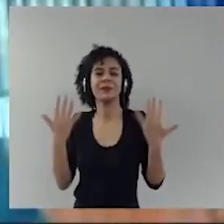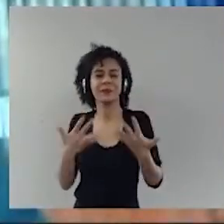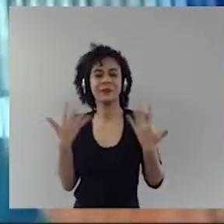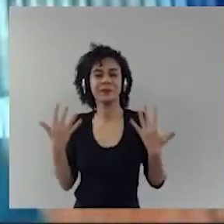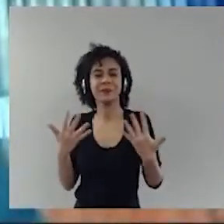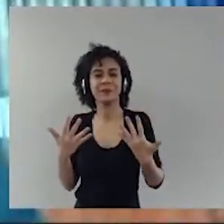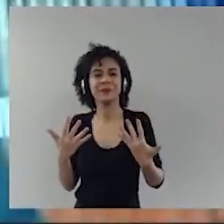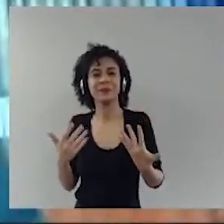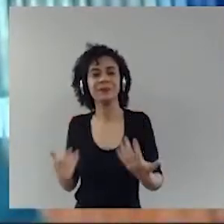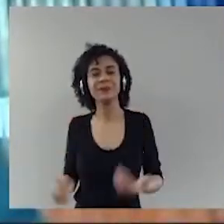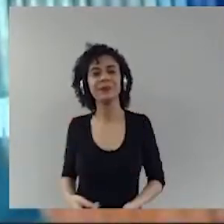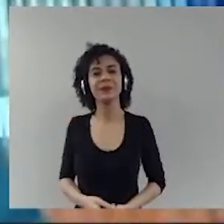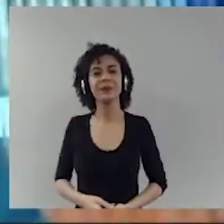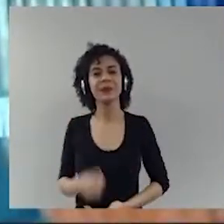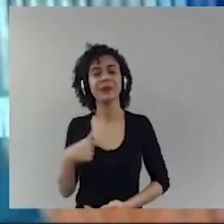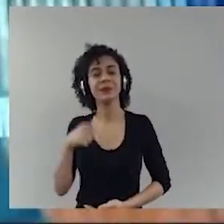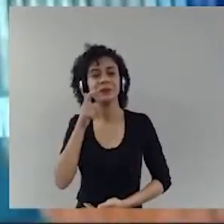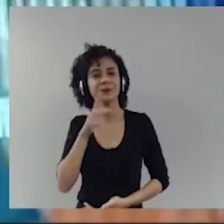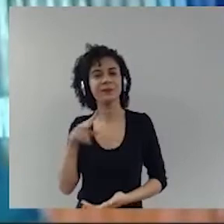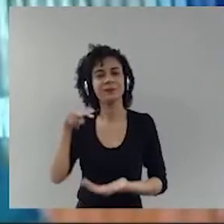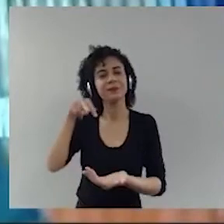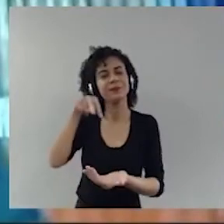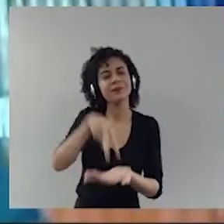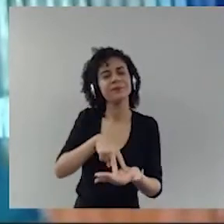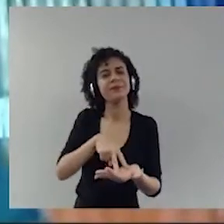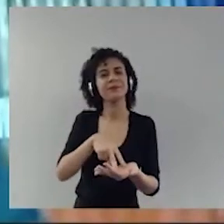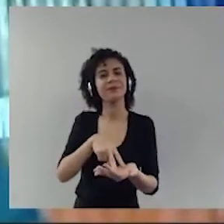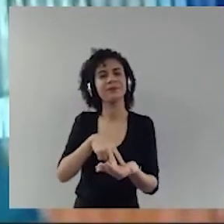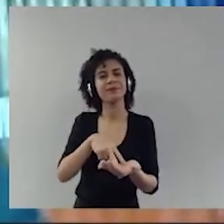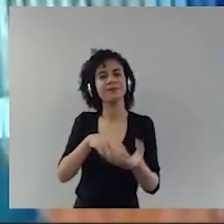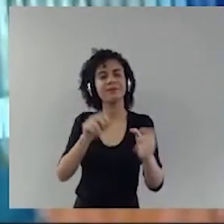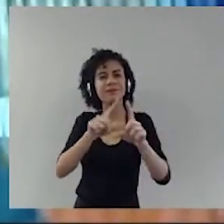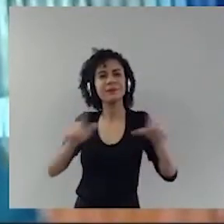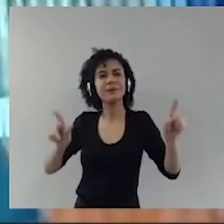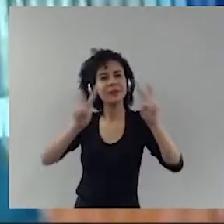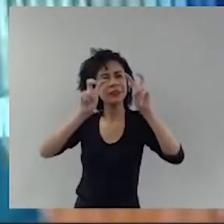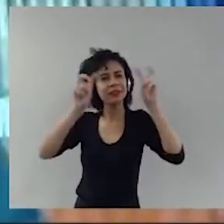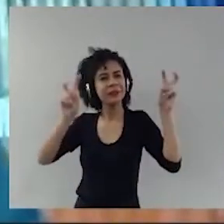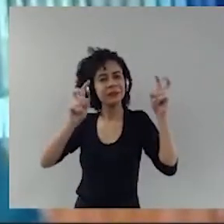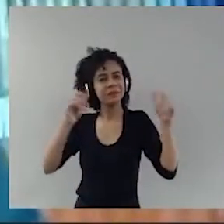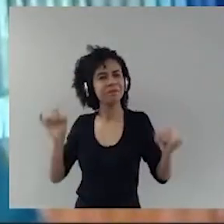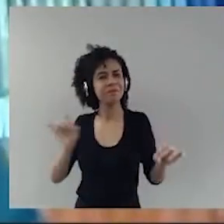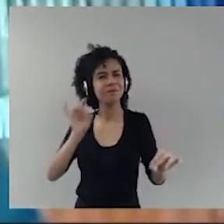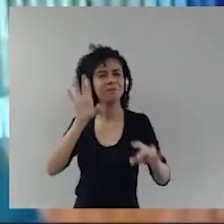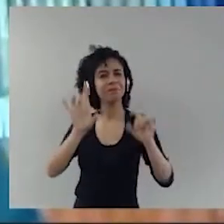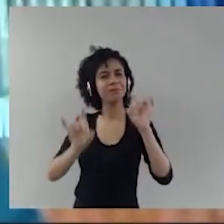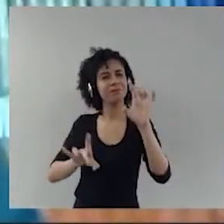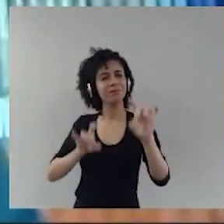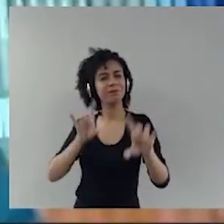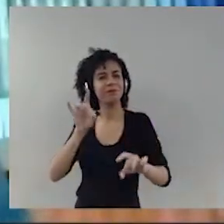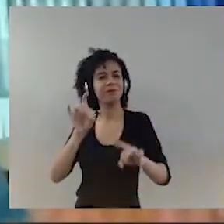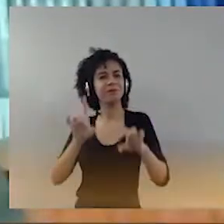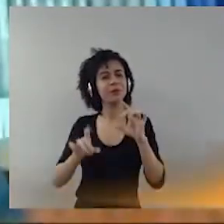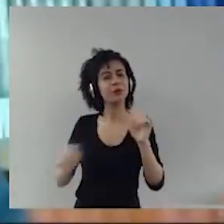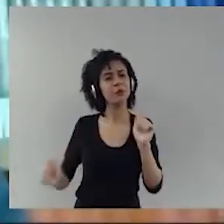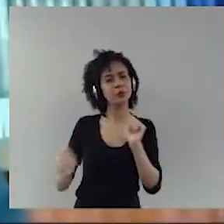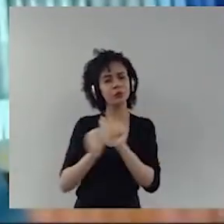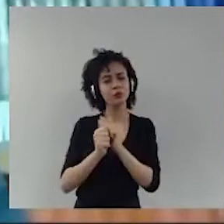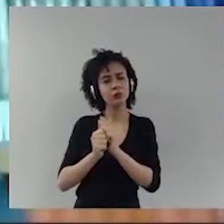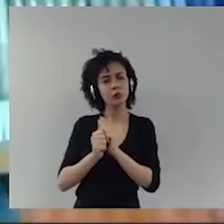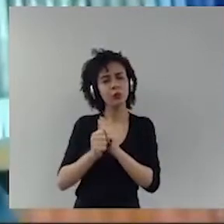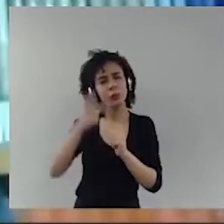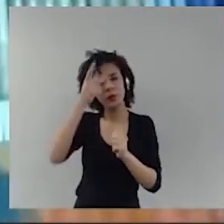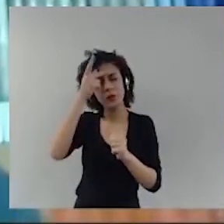poder presidir um painel dessa magnitude ladeado de